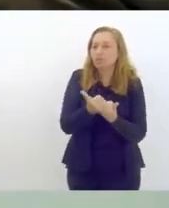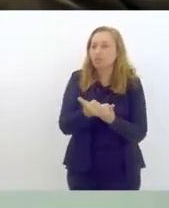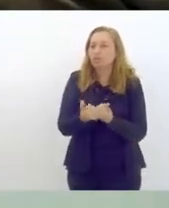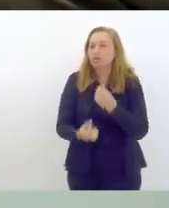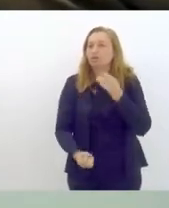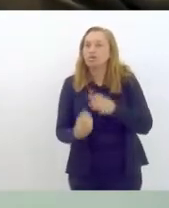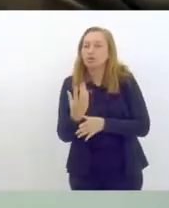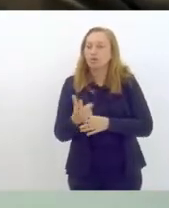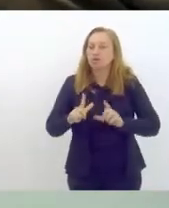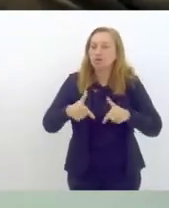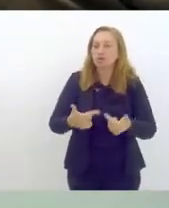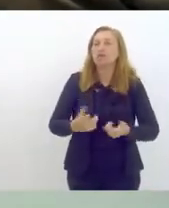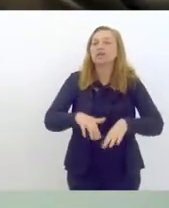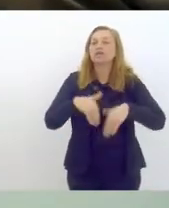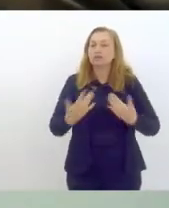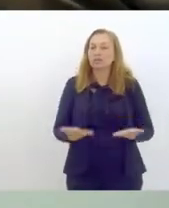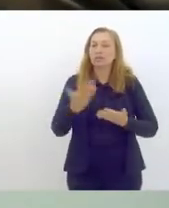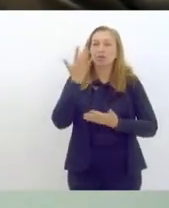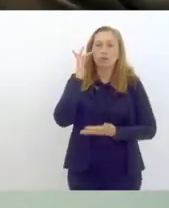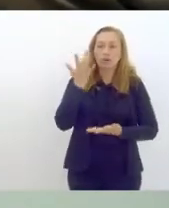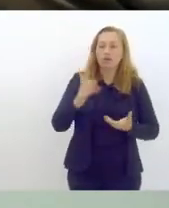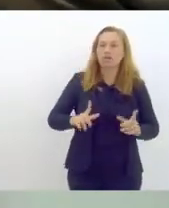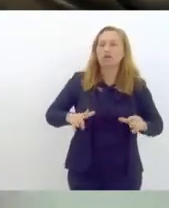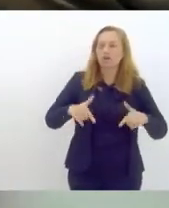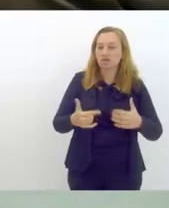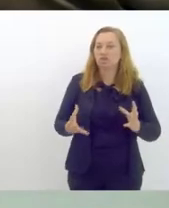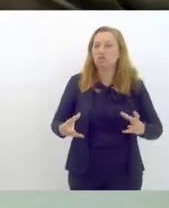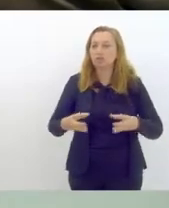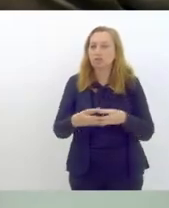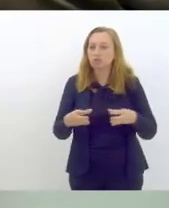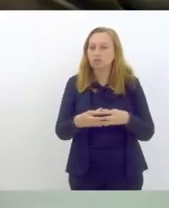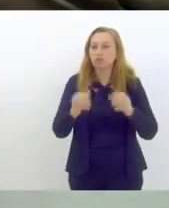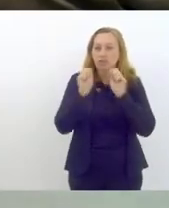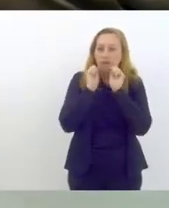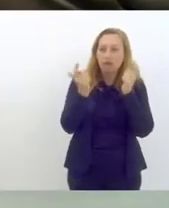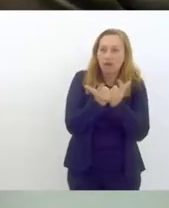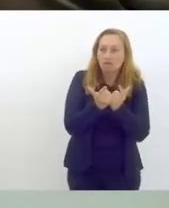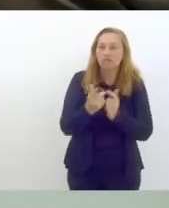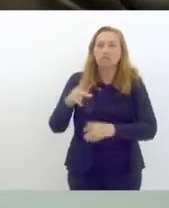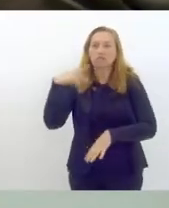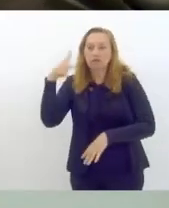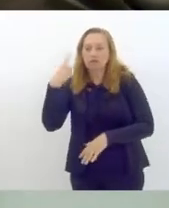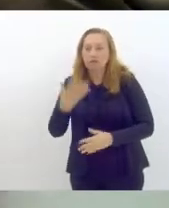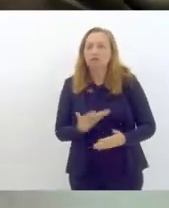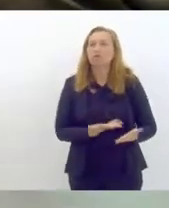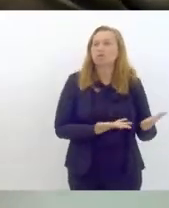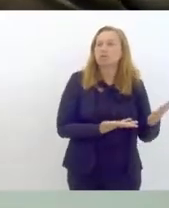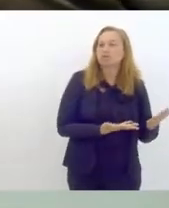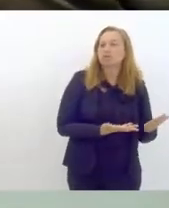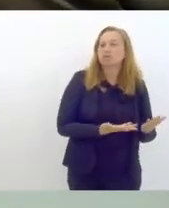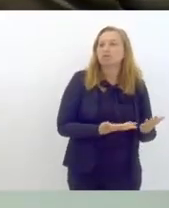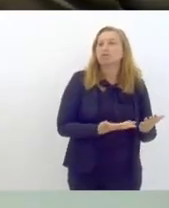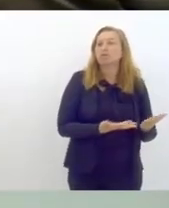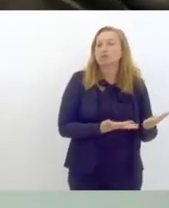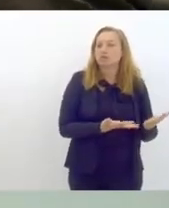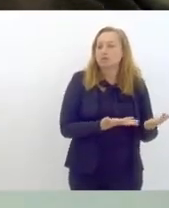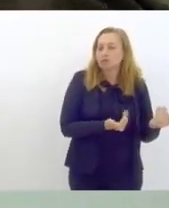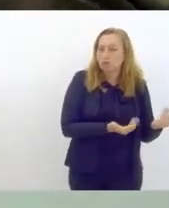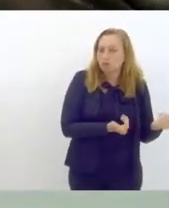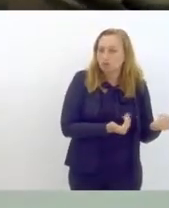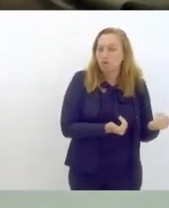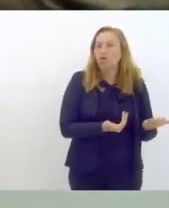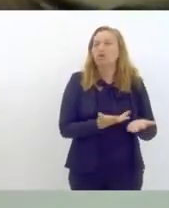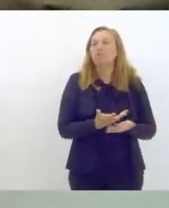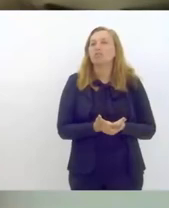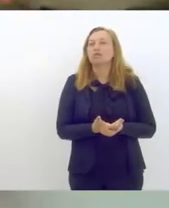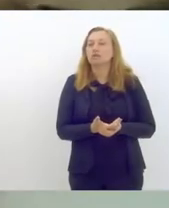projeto tramitar. Então, eu acho que ações conjuntas aí da Alerj com o Parlamento Juvenil, engajar a garotada para